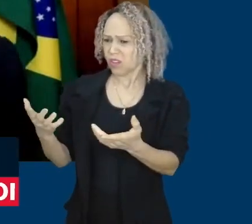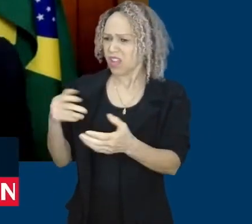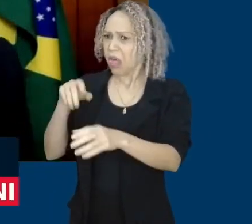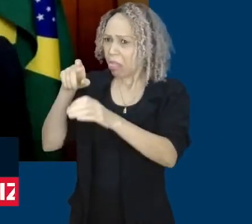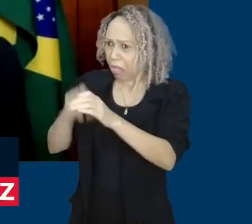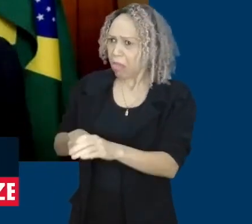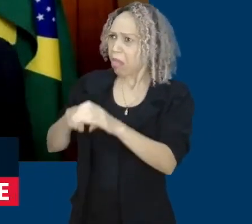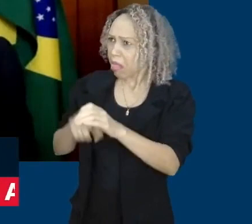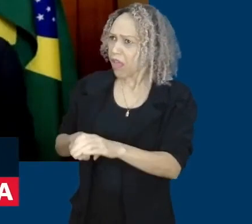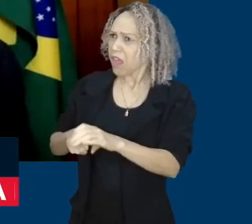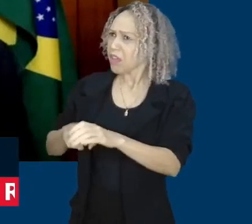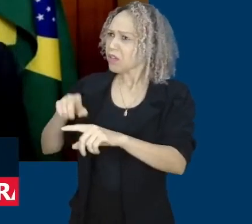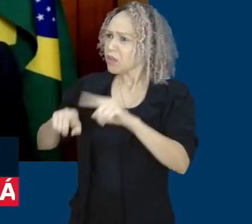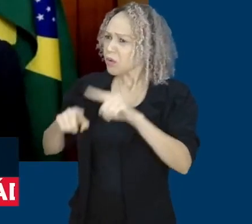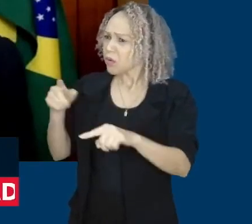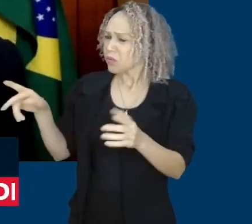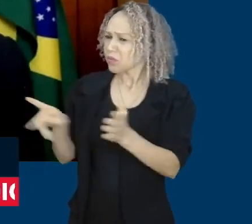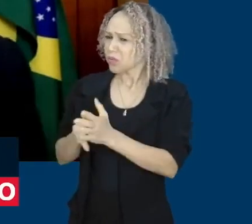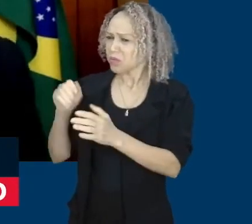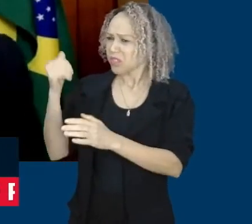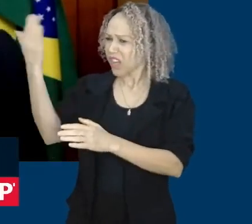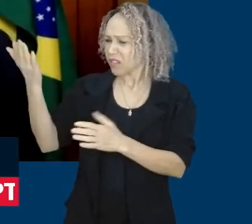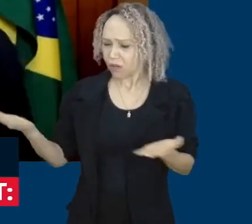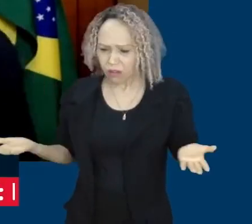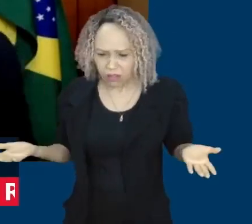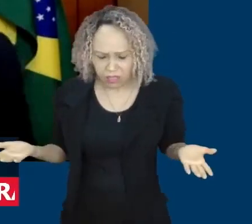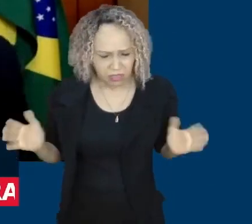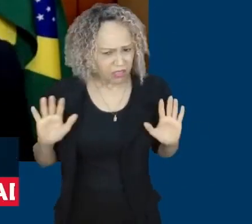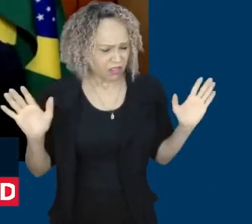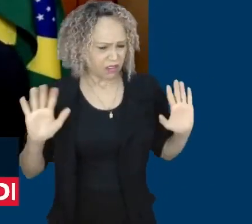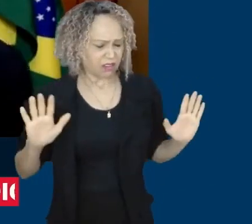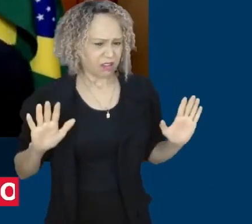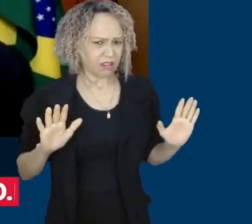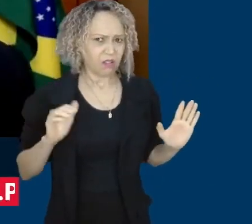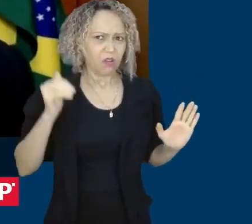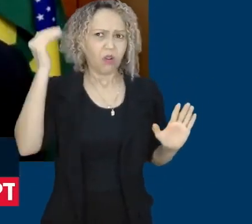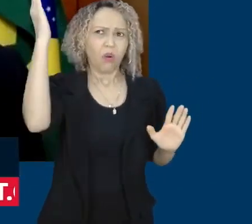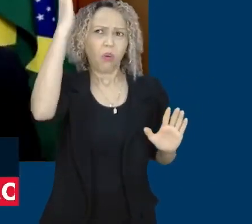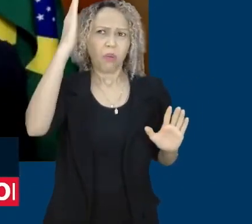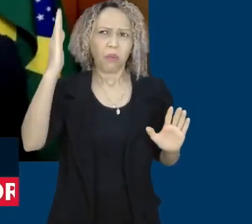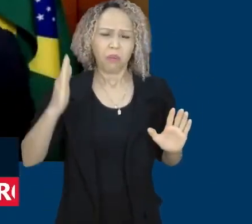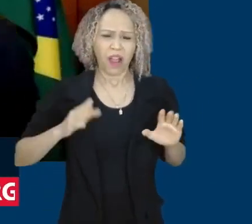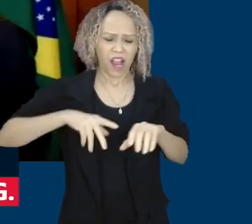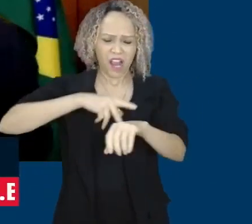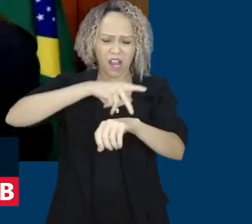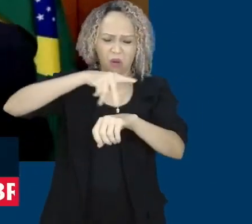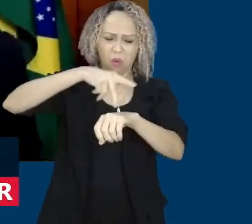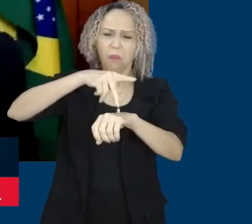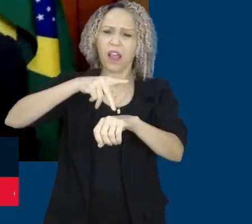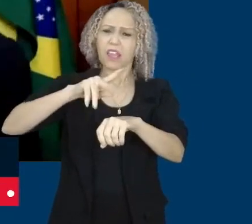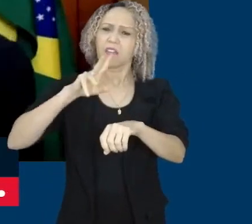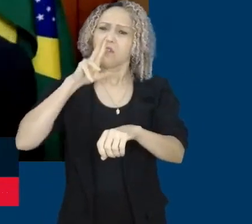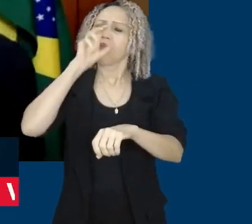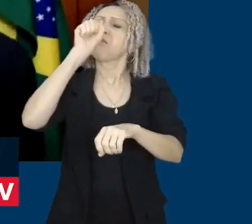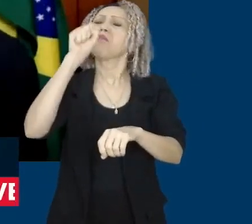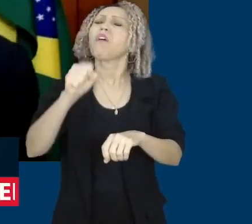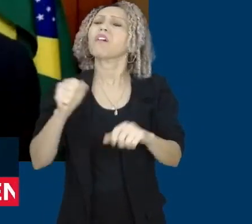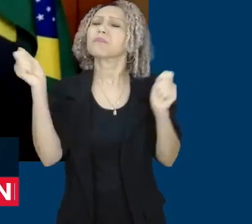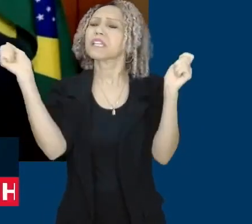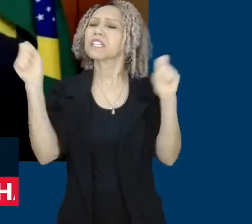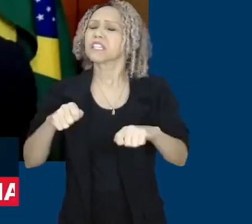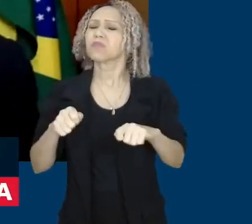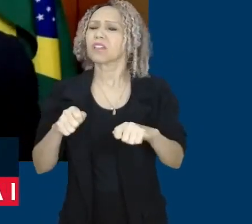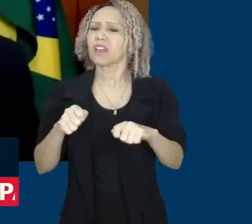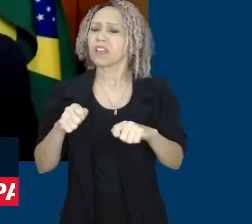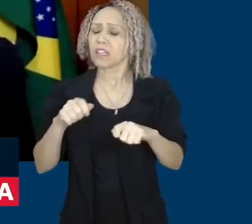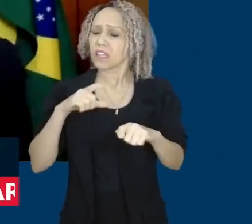que tenha segurança alimentar é uma nação forte. E para ter segurança alimentar é preciso ter um projeto de país. E aí tem tudo a